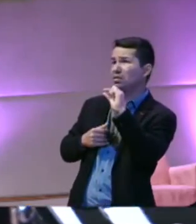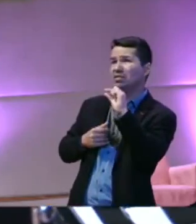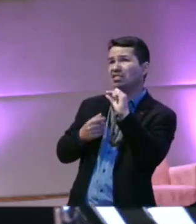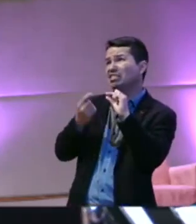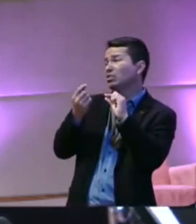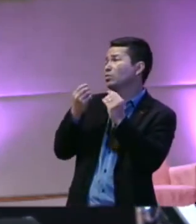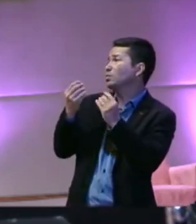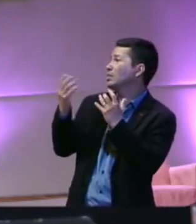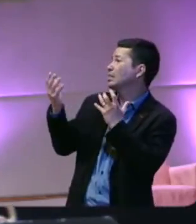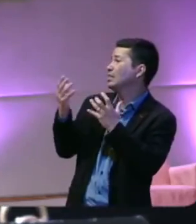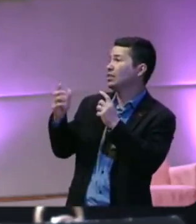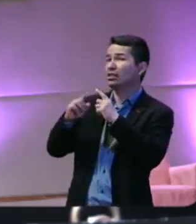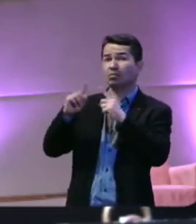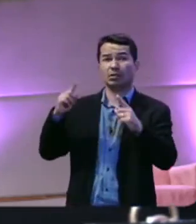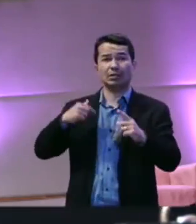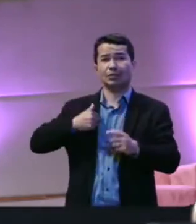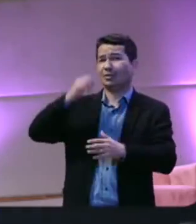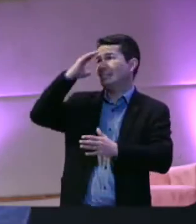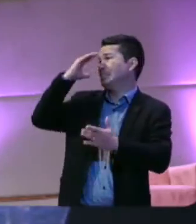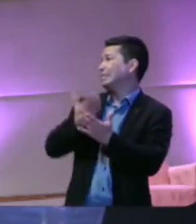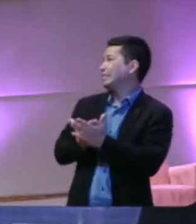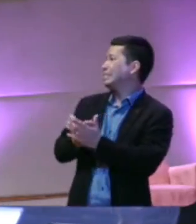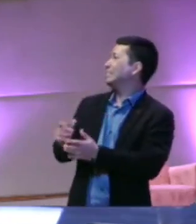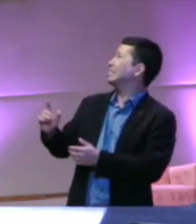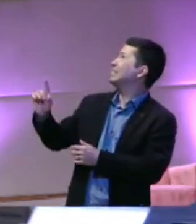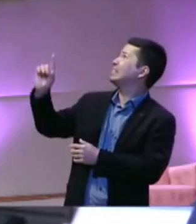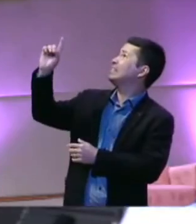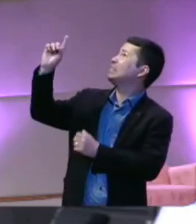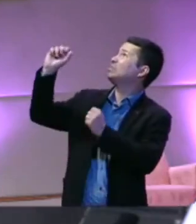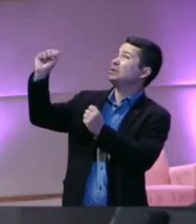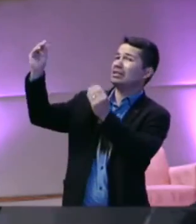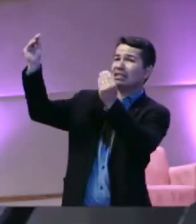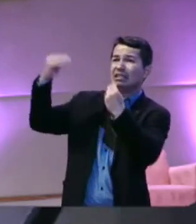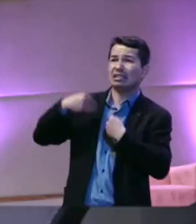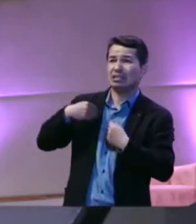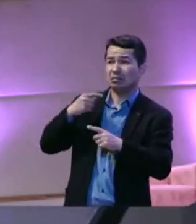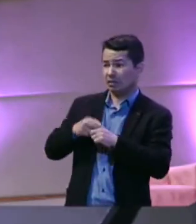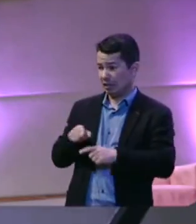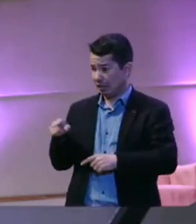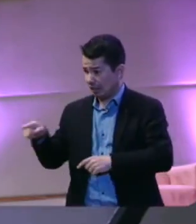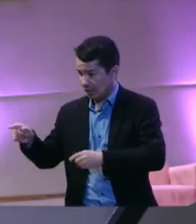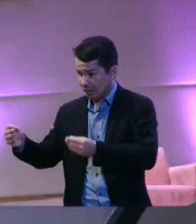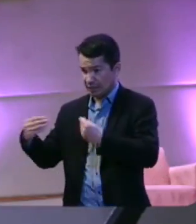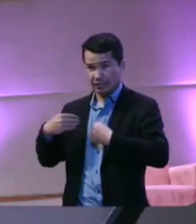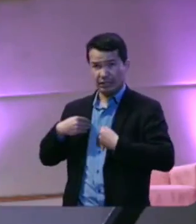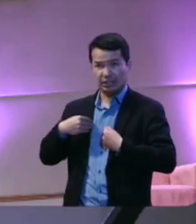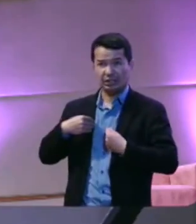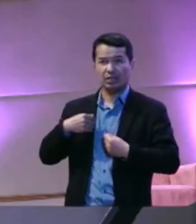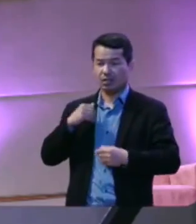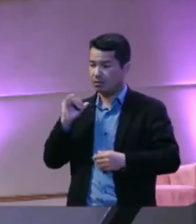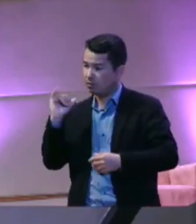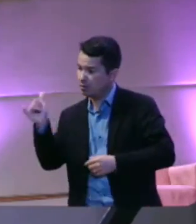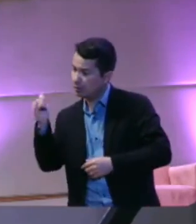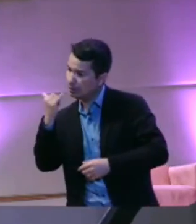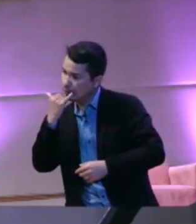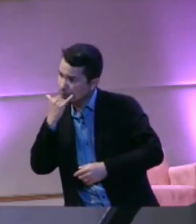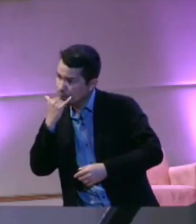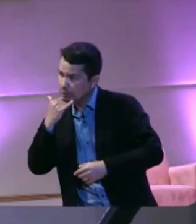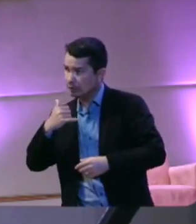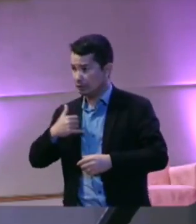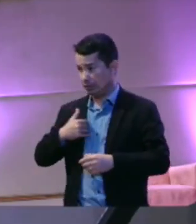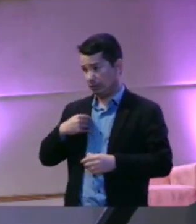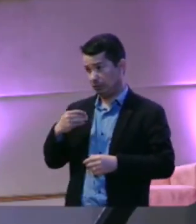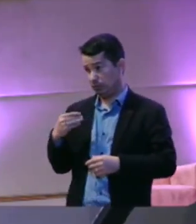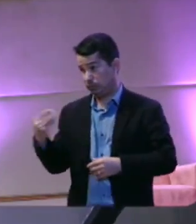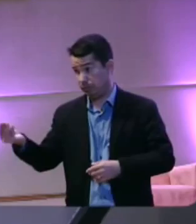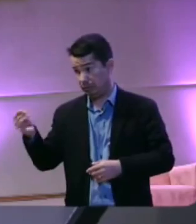Senhor. Mas eu confio, porque quando ela me entregou a chave da Palio, eu disse para ela: dona Marta, quando eu for devolver